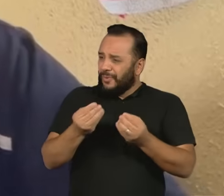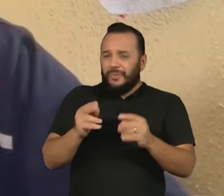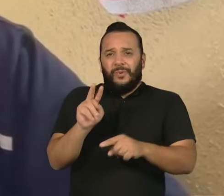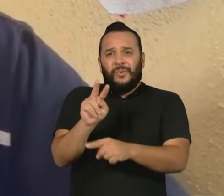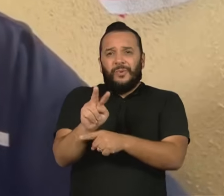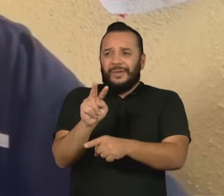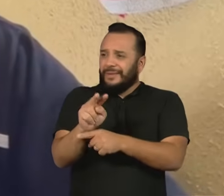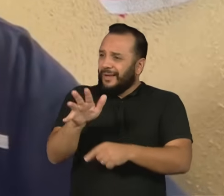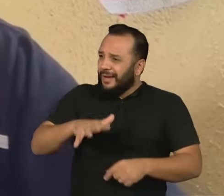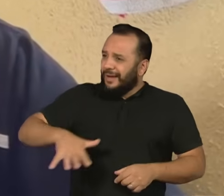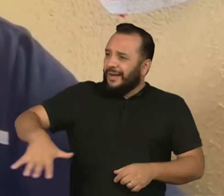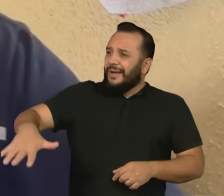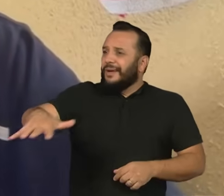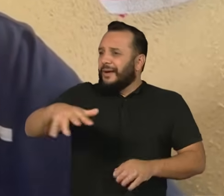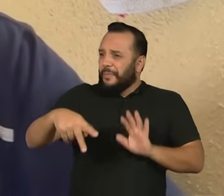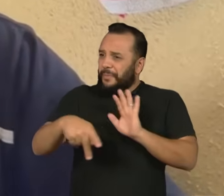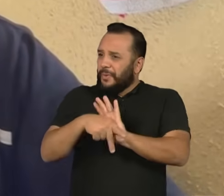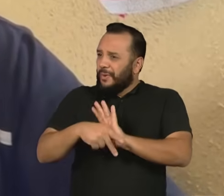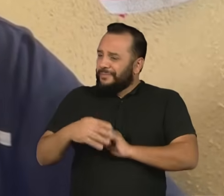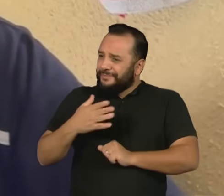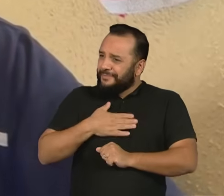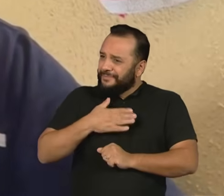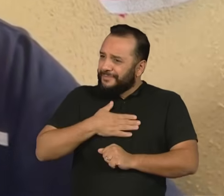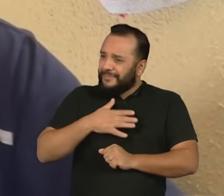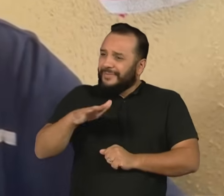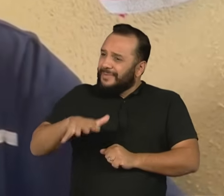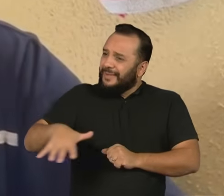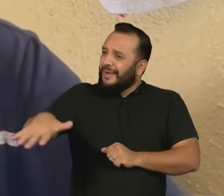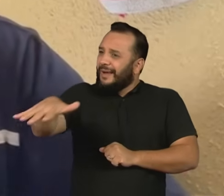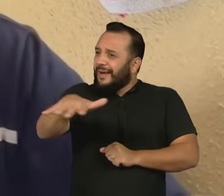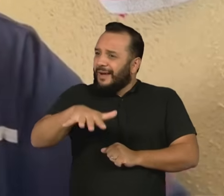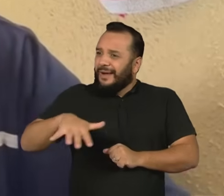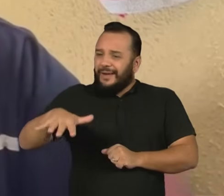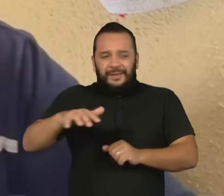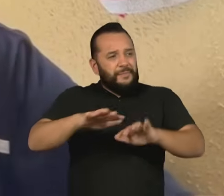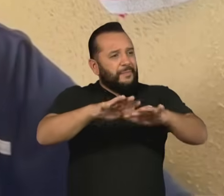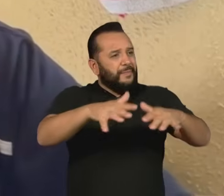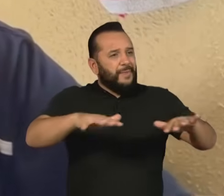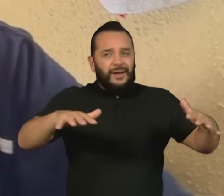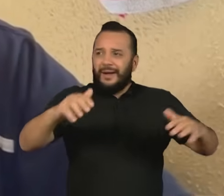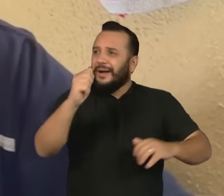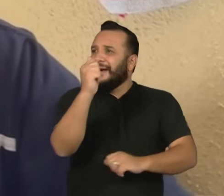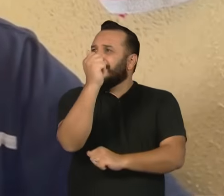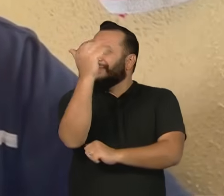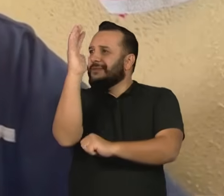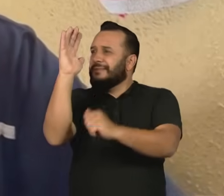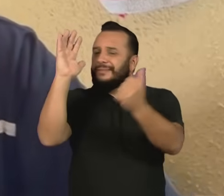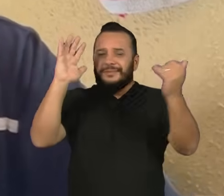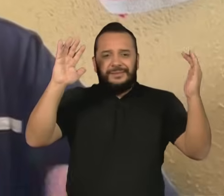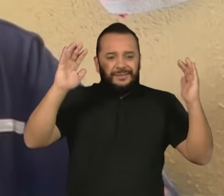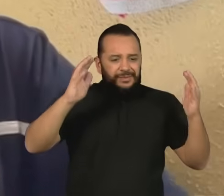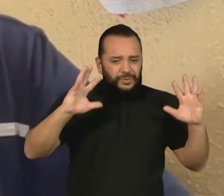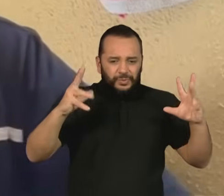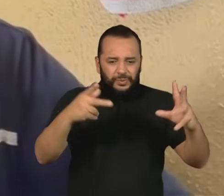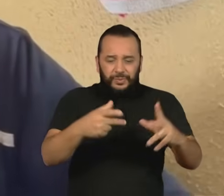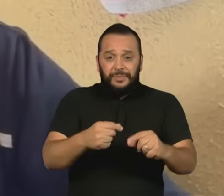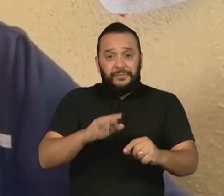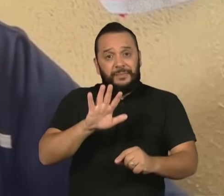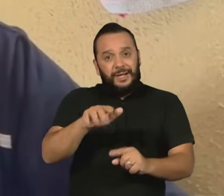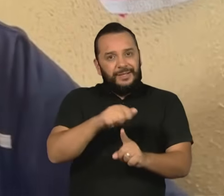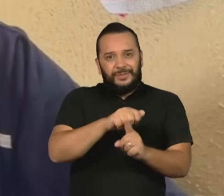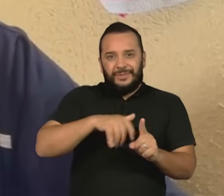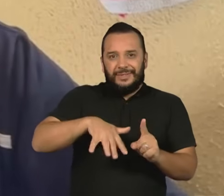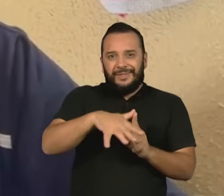daquilo que pertence a ele, que é o território, a terra, a mata, a floresta, a água. E aí a sociedade